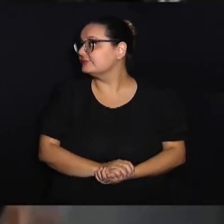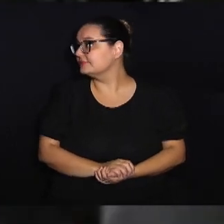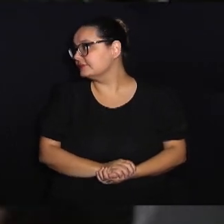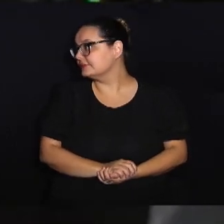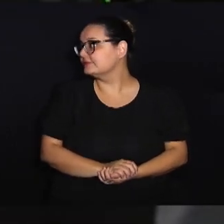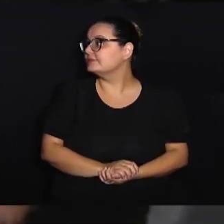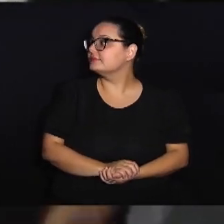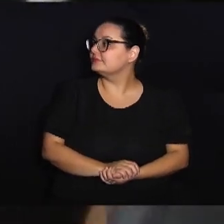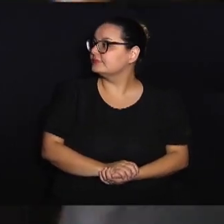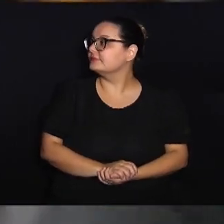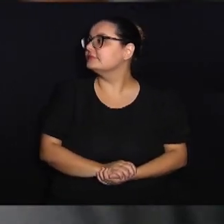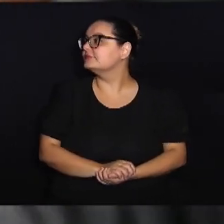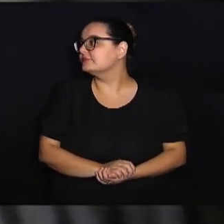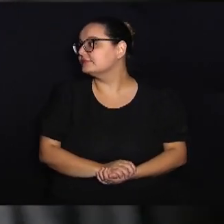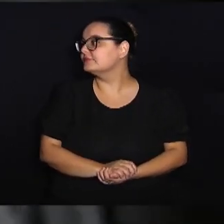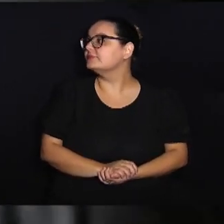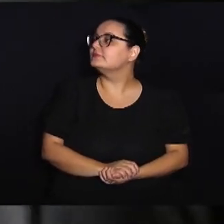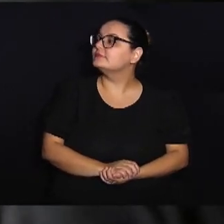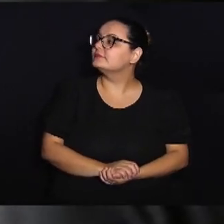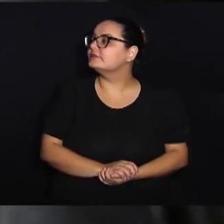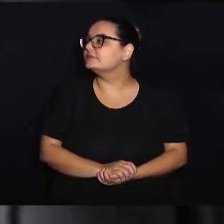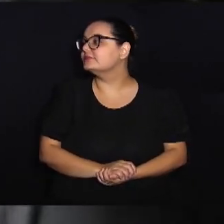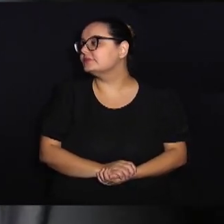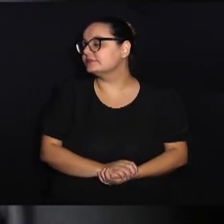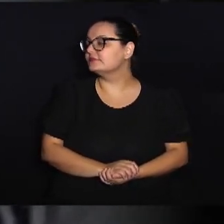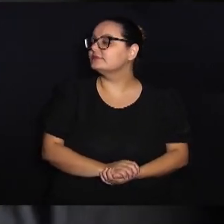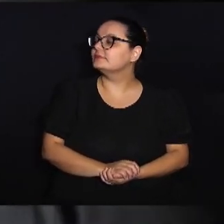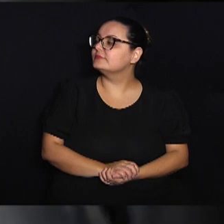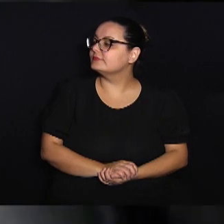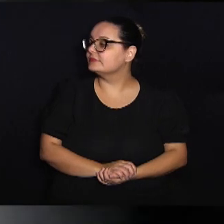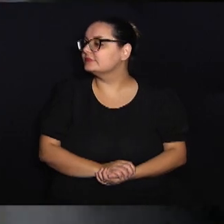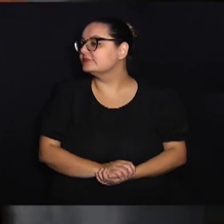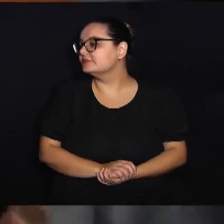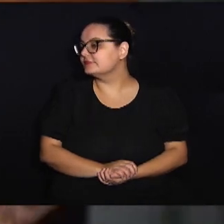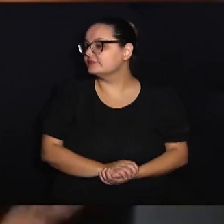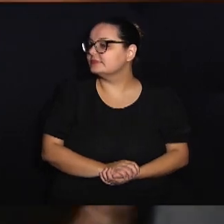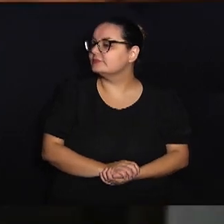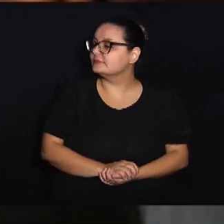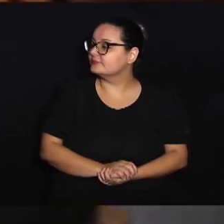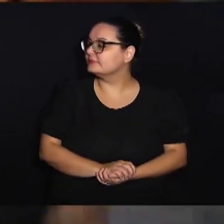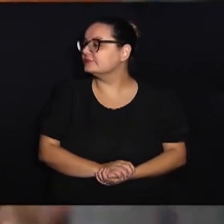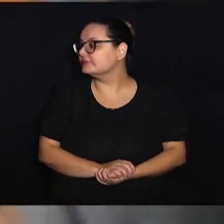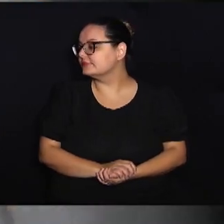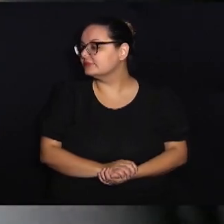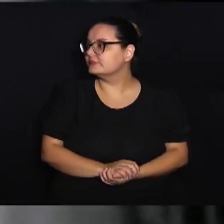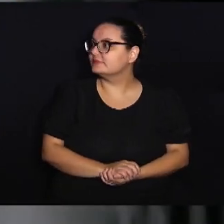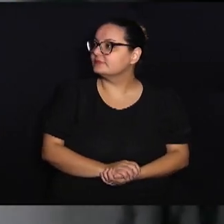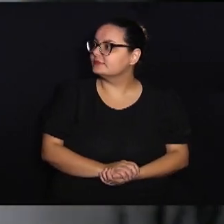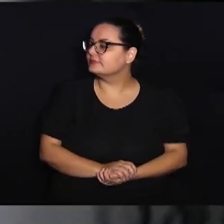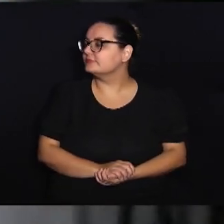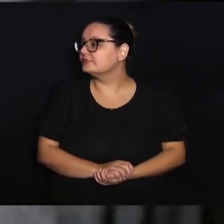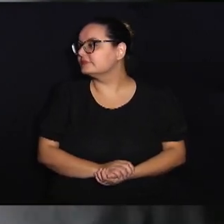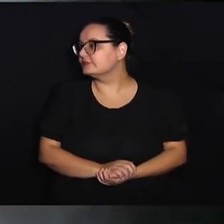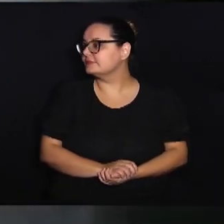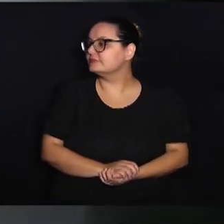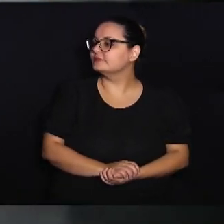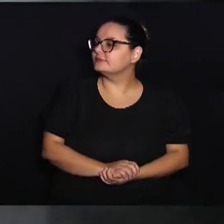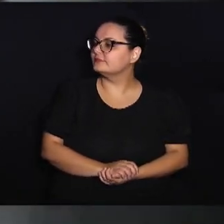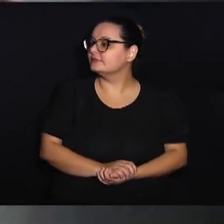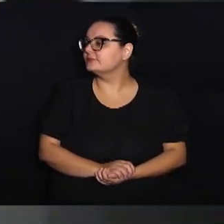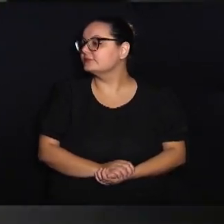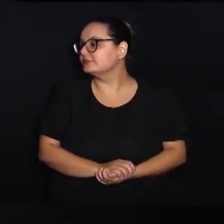para a comissão mandar para as pautas. Aí vem para a pauta, para a votação, e o plenário decide pelo seu destino. Foi excelente